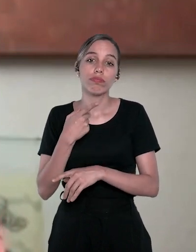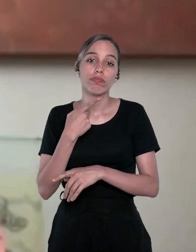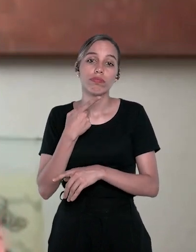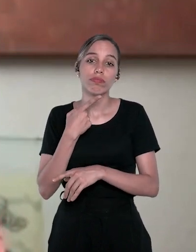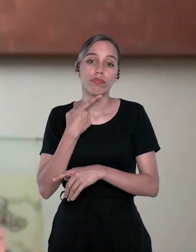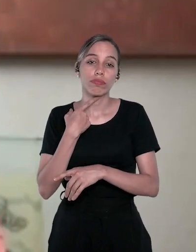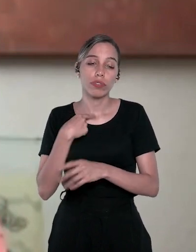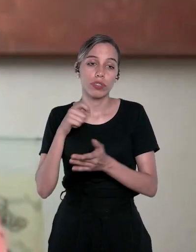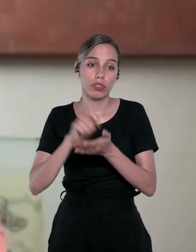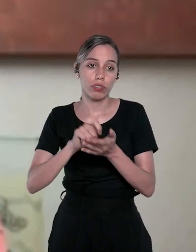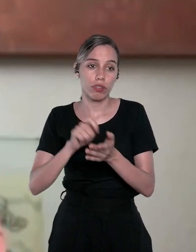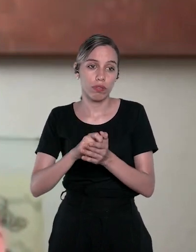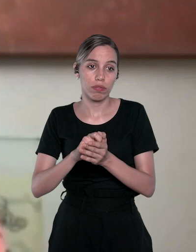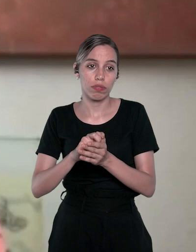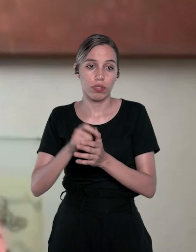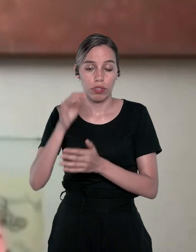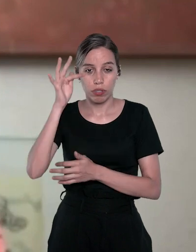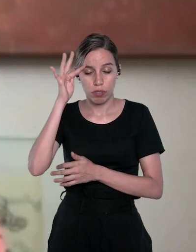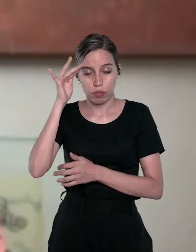escrever ficção,